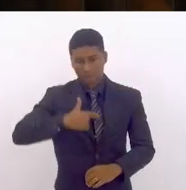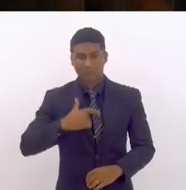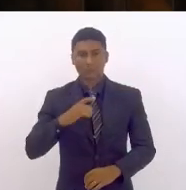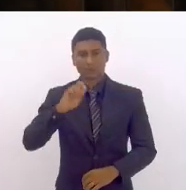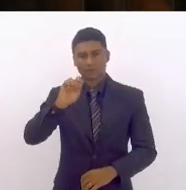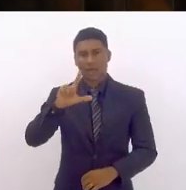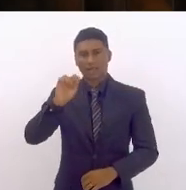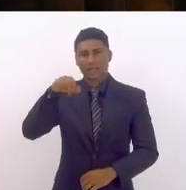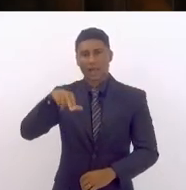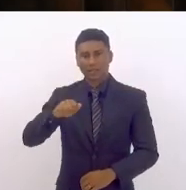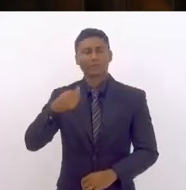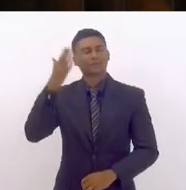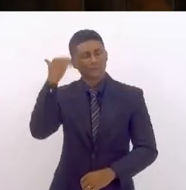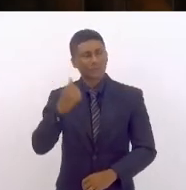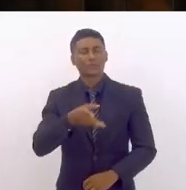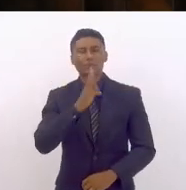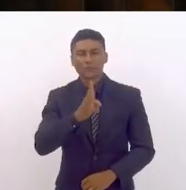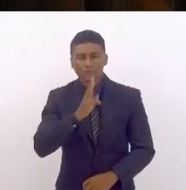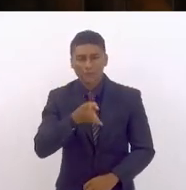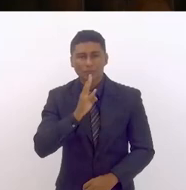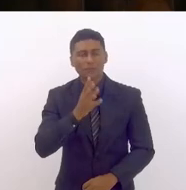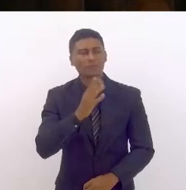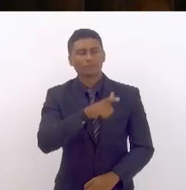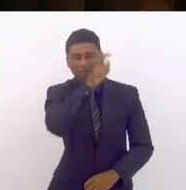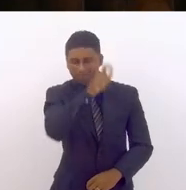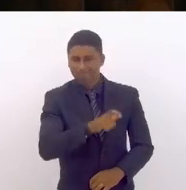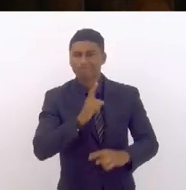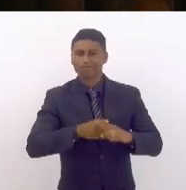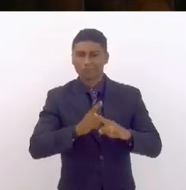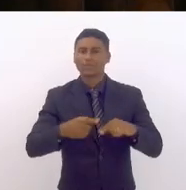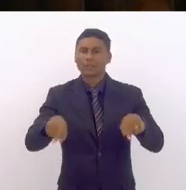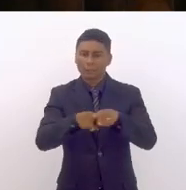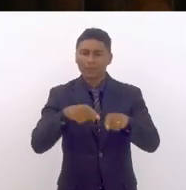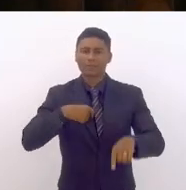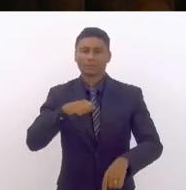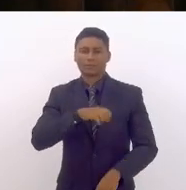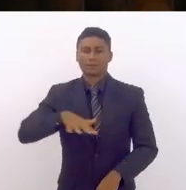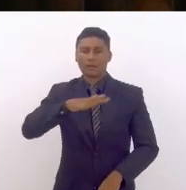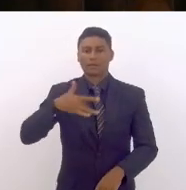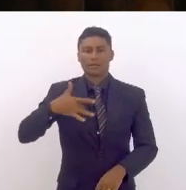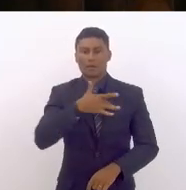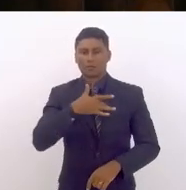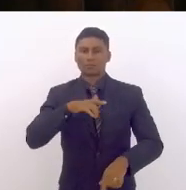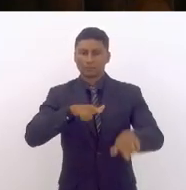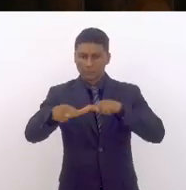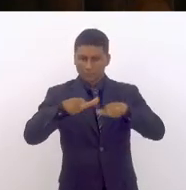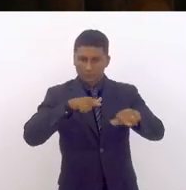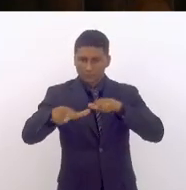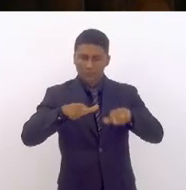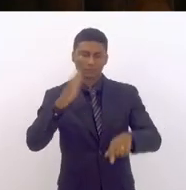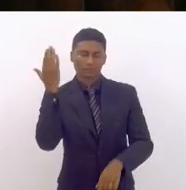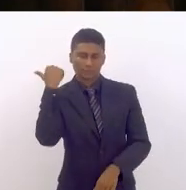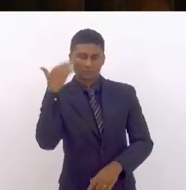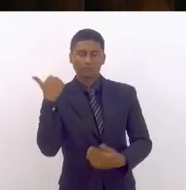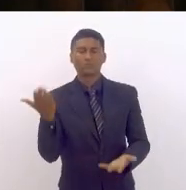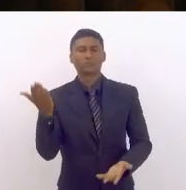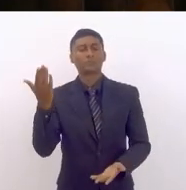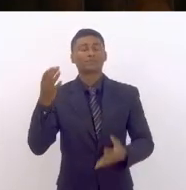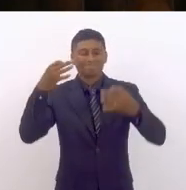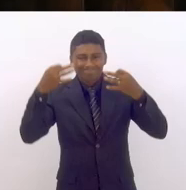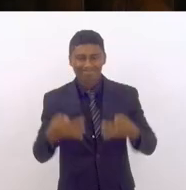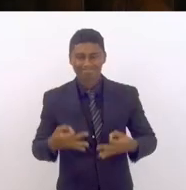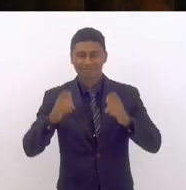de saber e conhecer com propriedade, porque também sou da área da saúde, pode ter certeza que aqui na